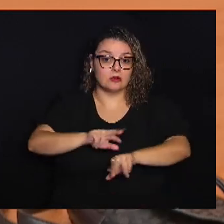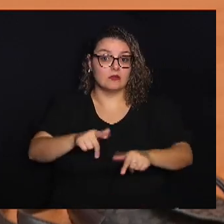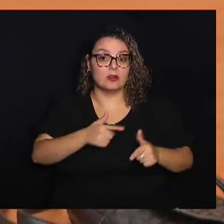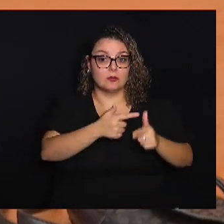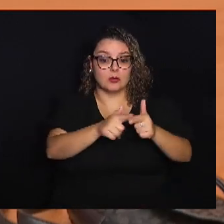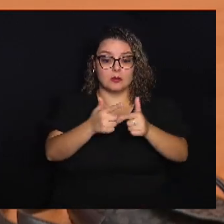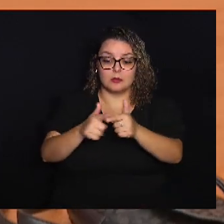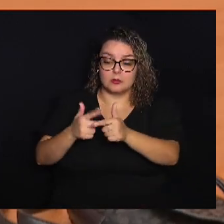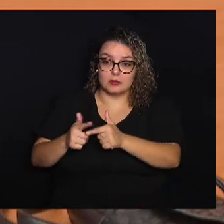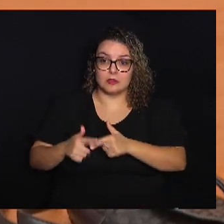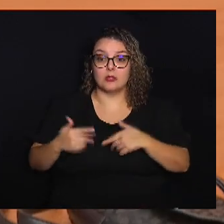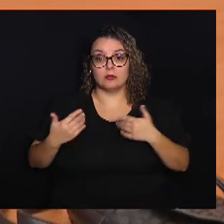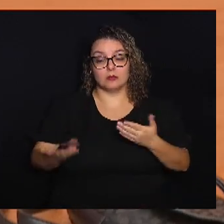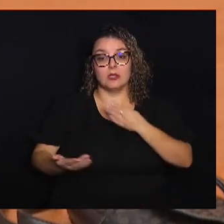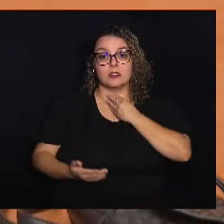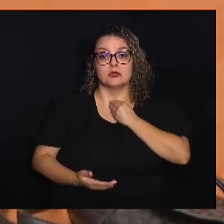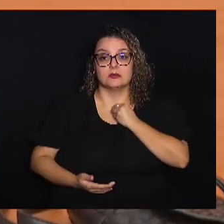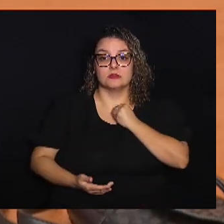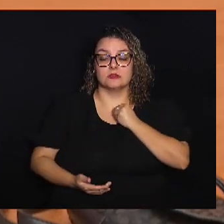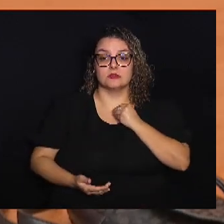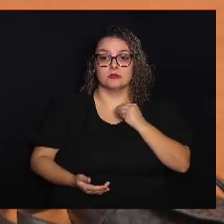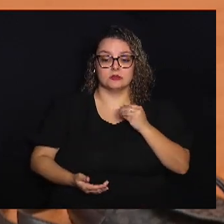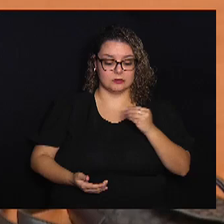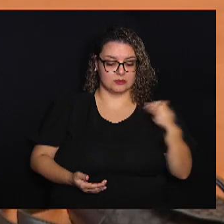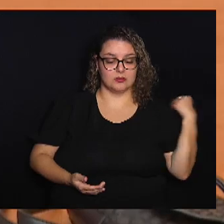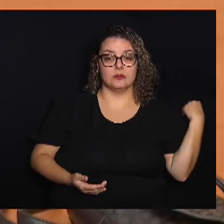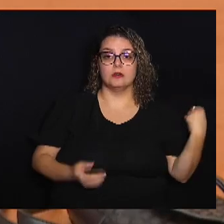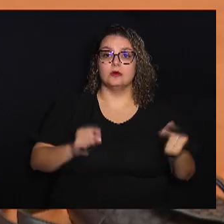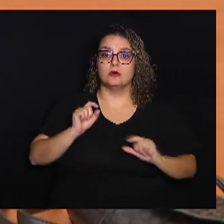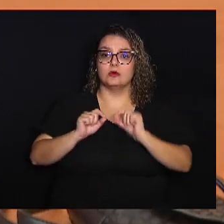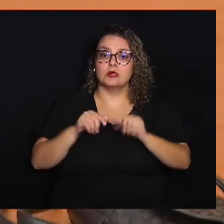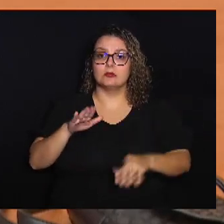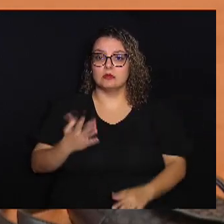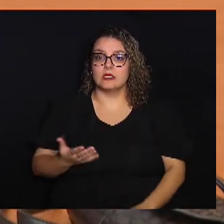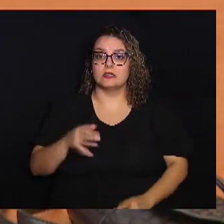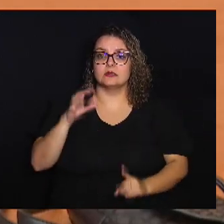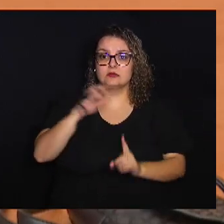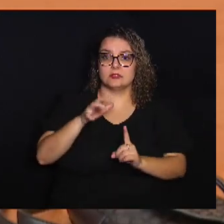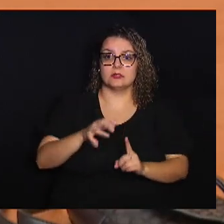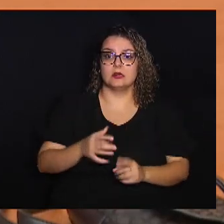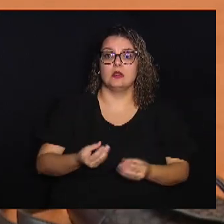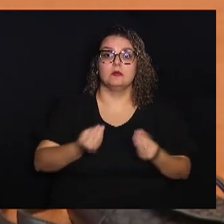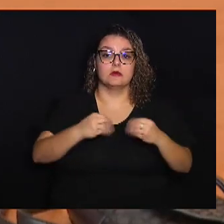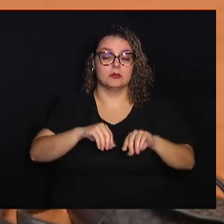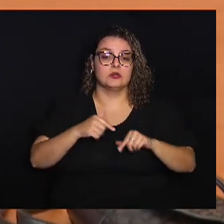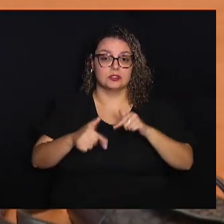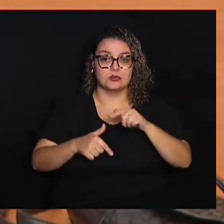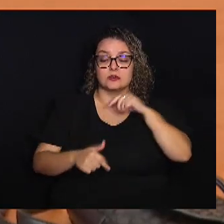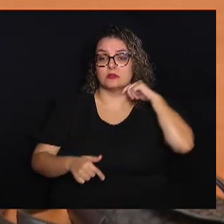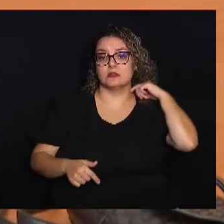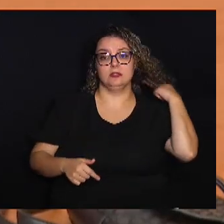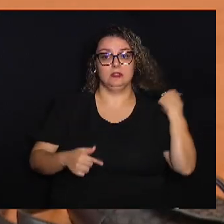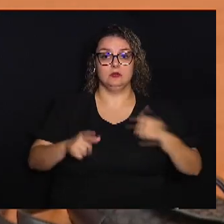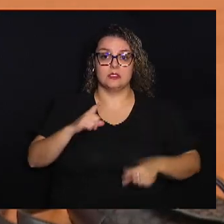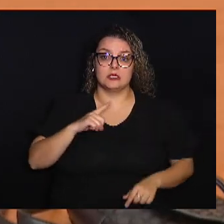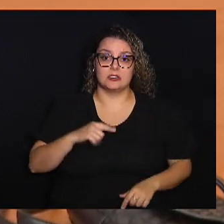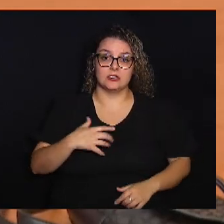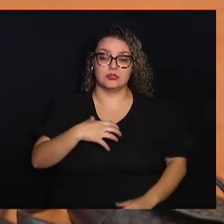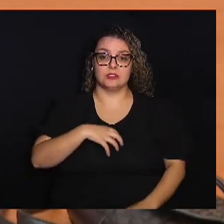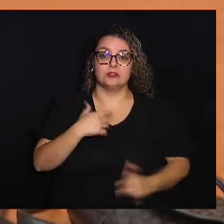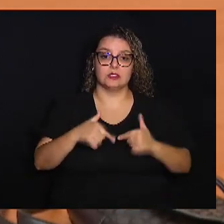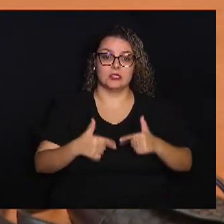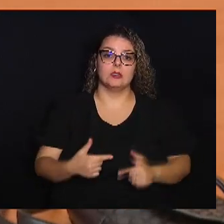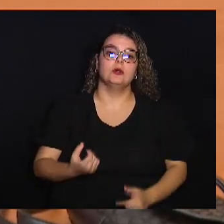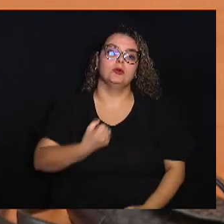né? Mas o que mais afeta é a precariedade das condições de trabalho. E para você ter condição de trabalho, você precisa ter um